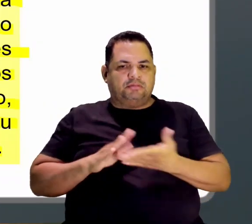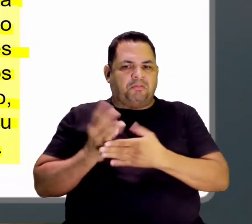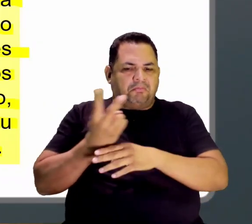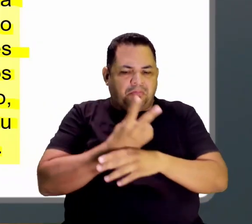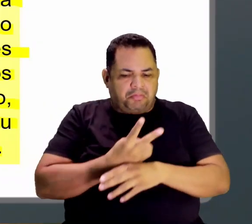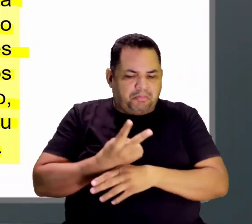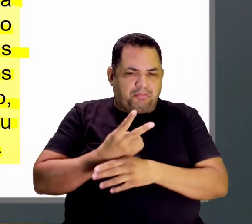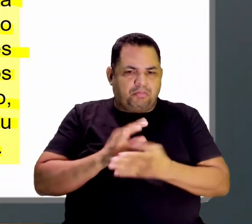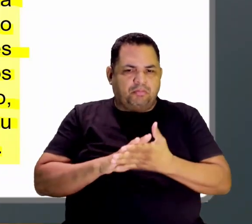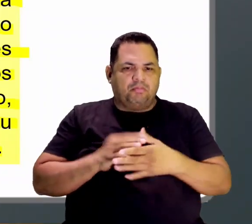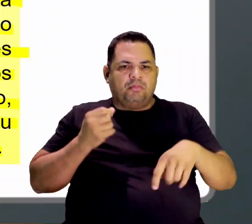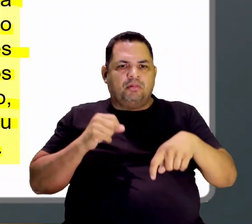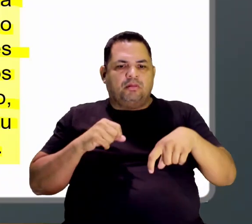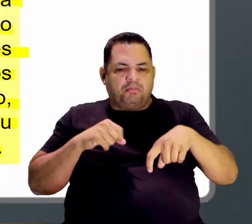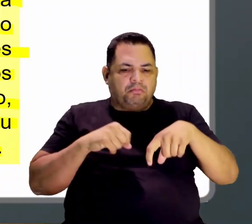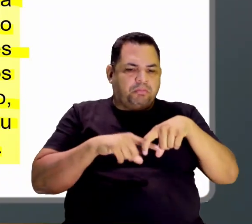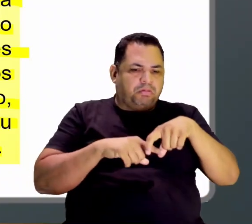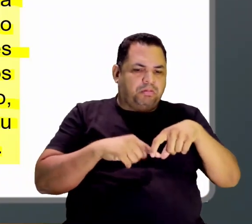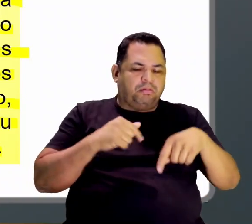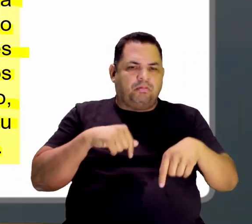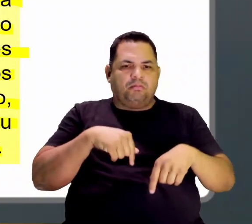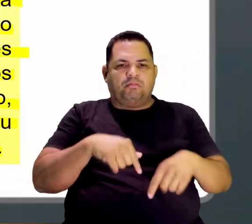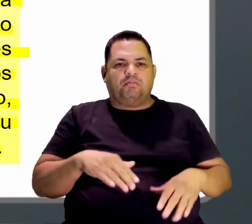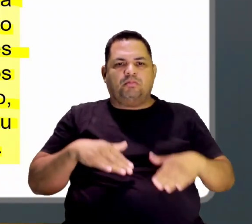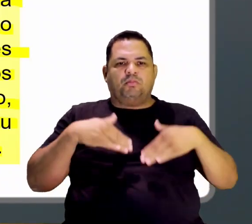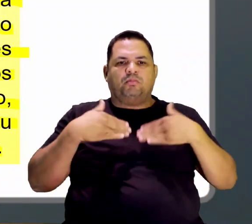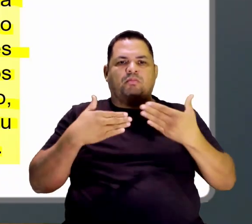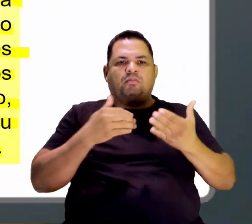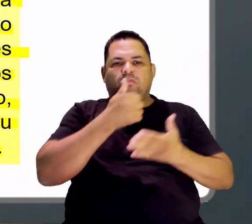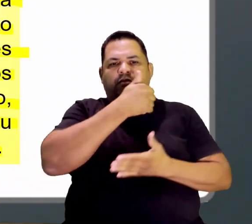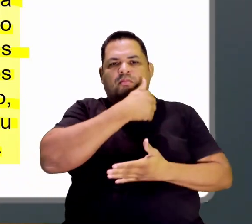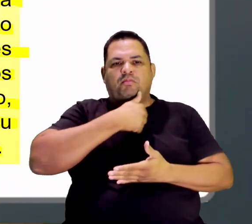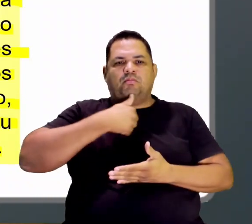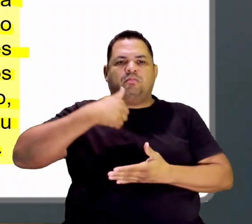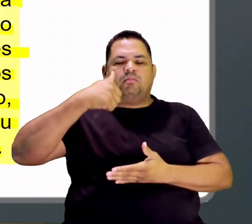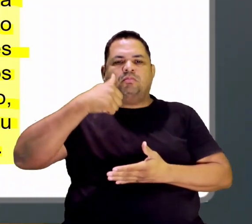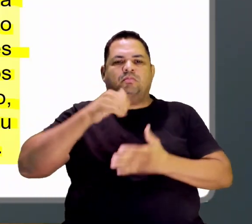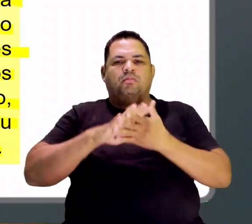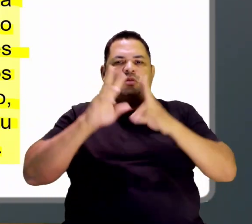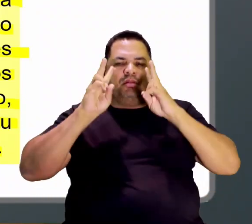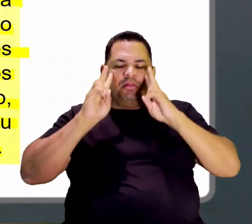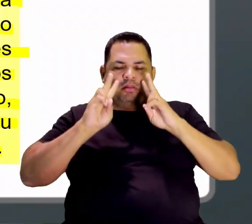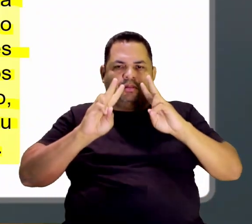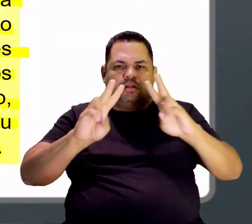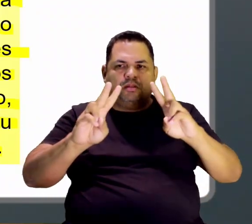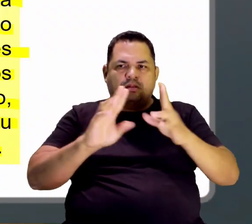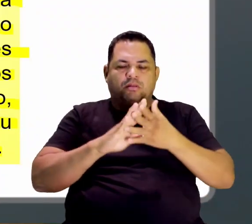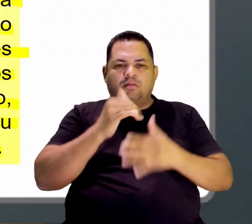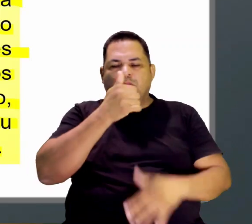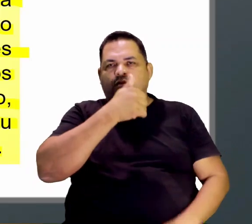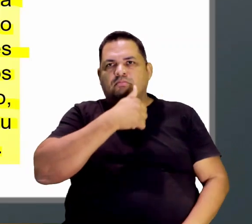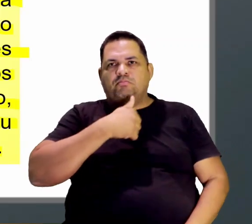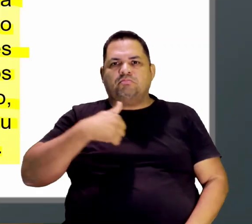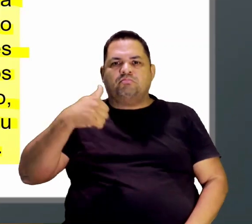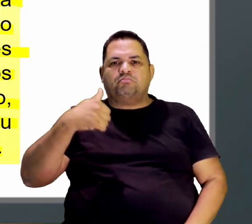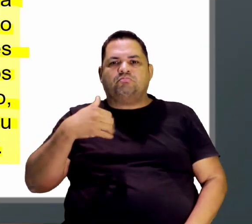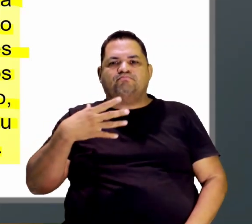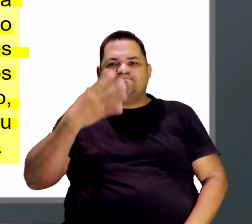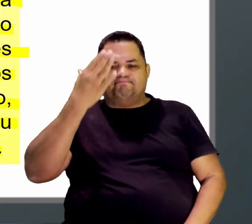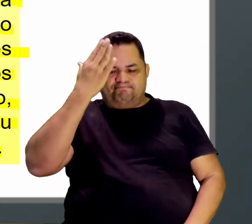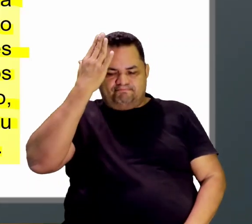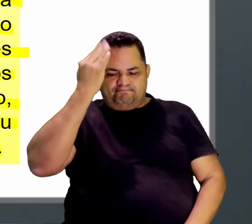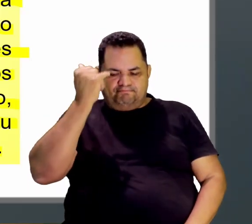aí a finalização desse jogo, certo? Então é isso que fala esse texto. Então, às vezes a gente observa